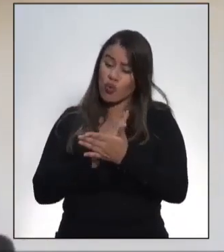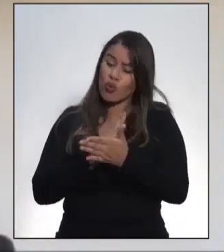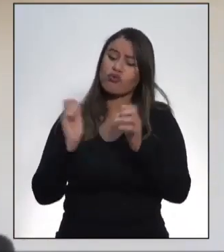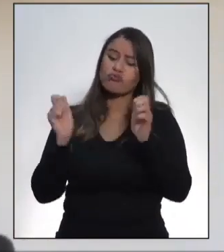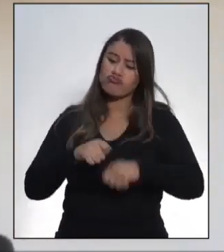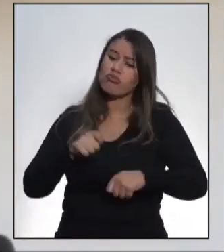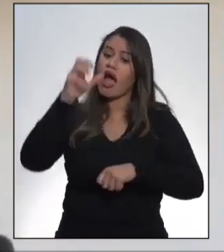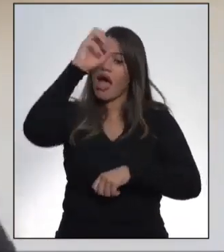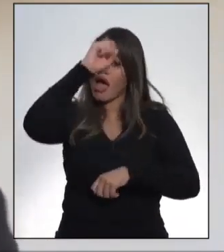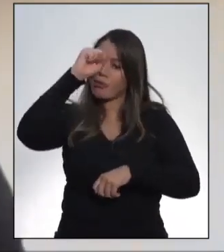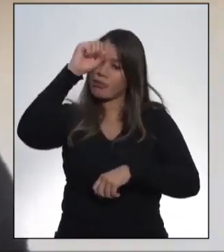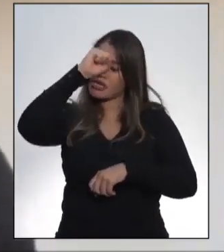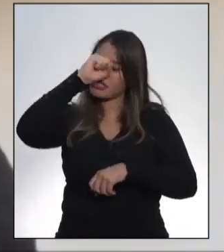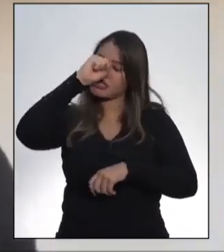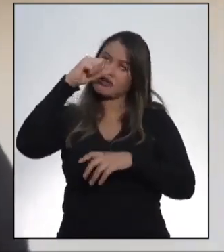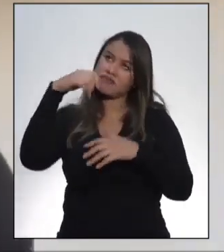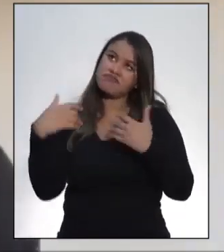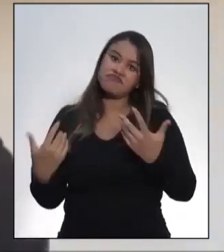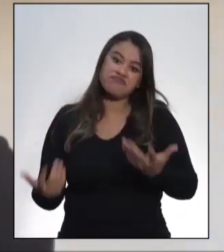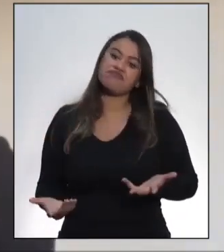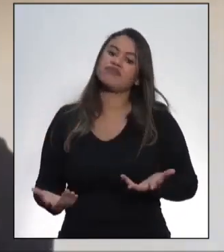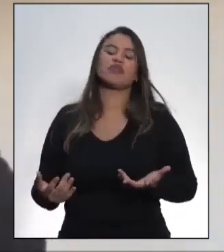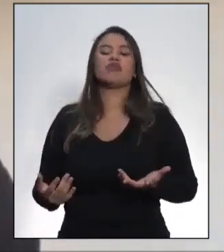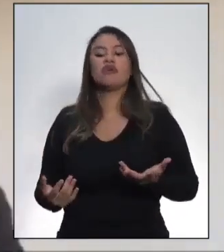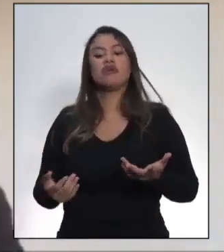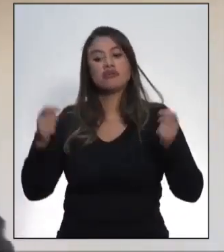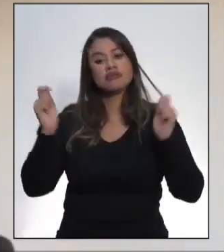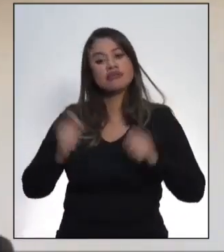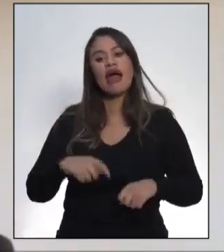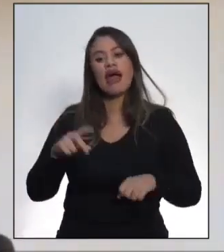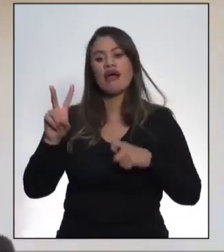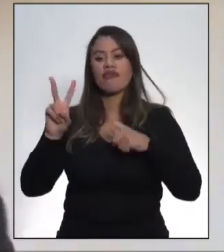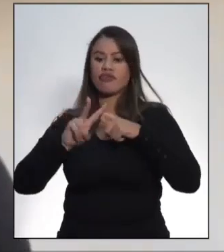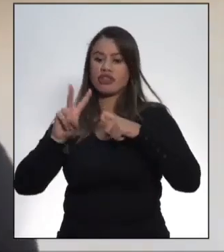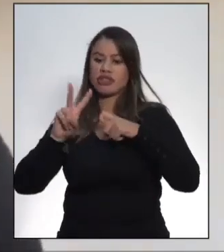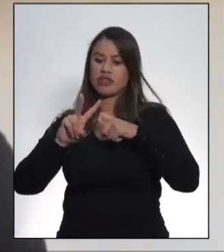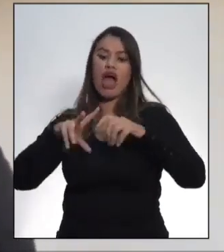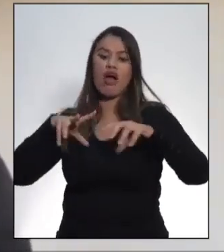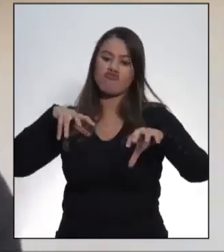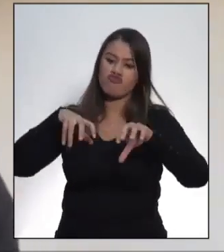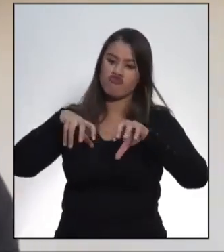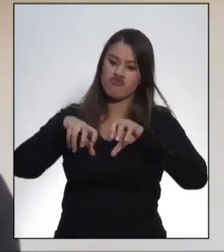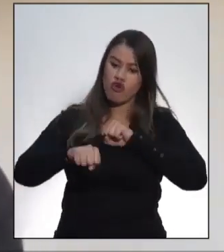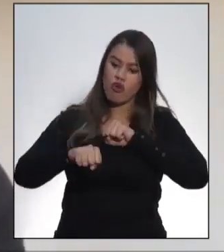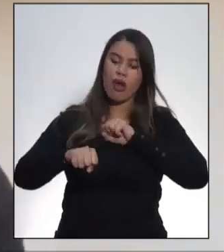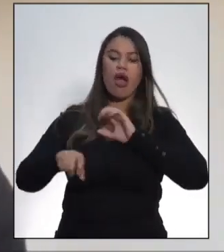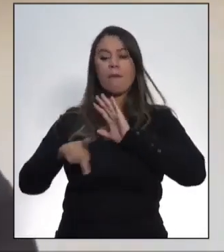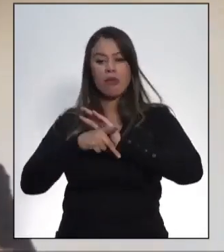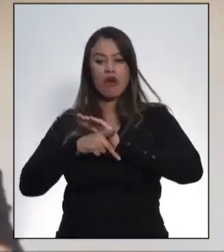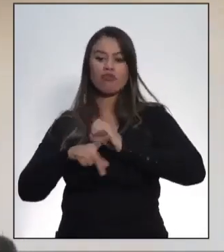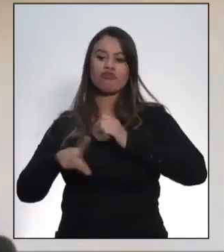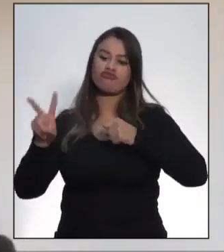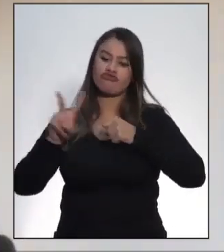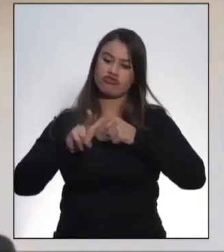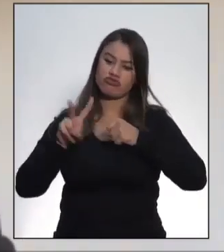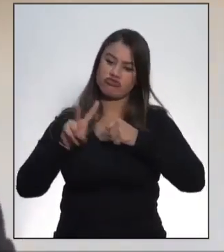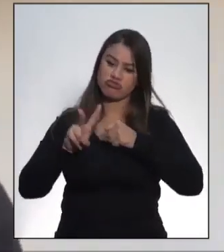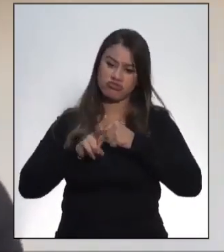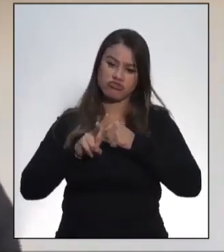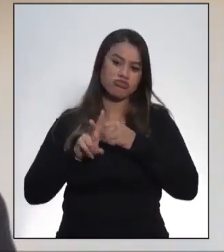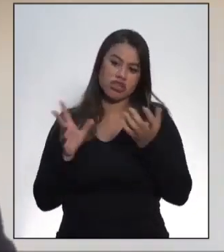veterinária. Porque você pode ser uma veterinária, se formar em veterinária, fazer faculdade